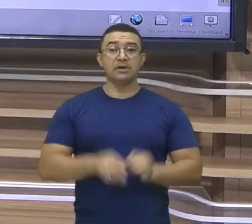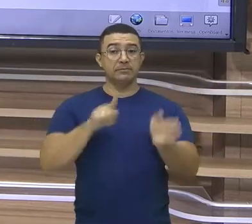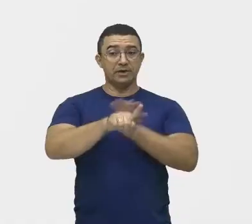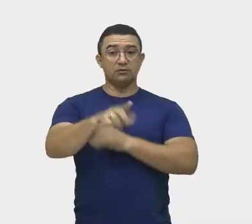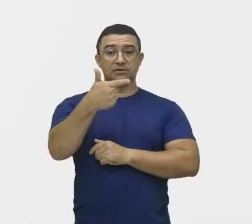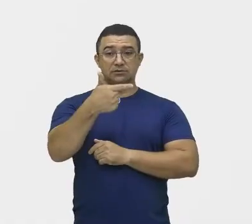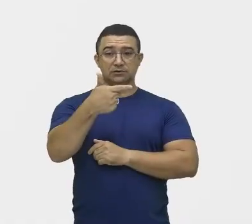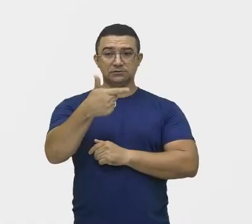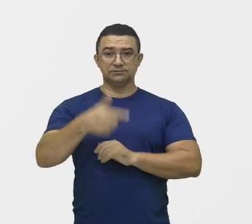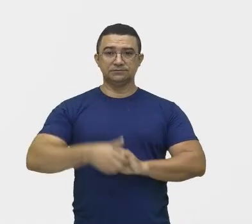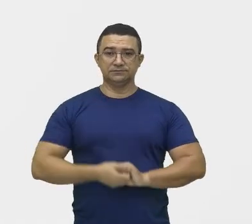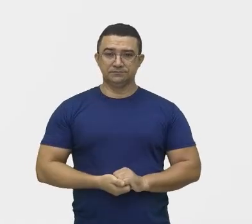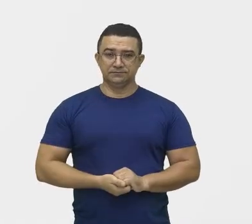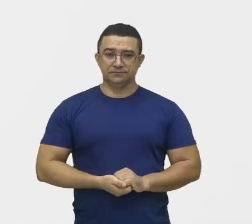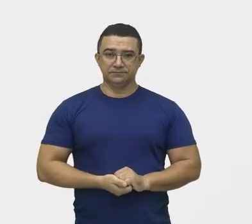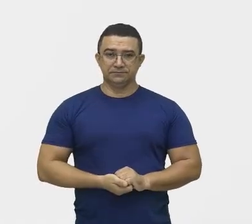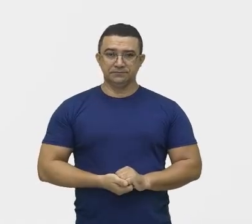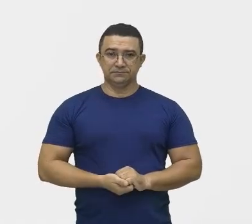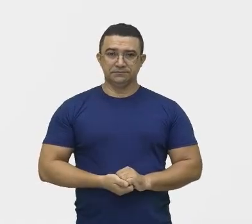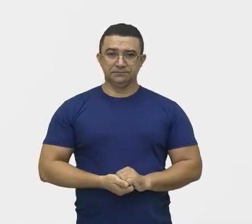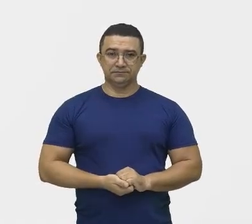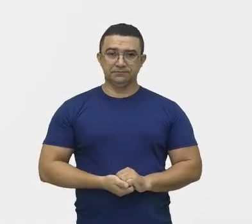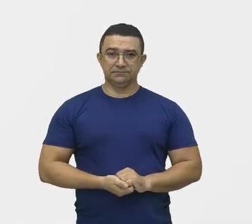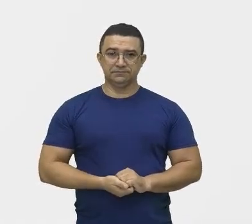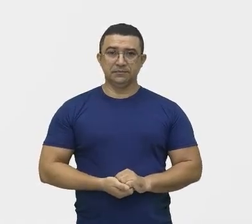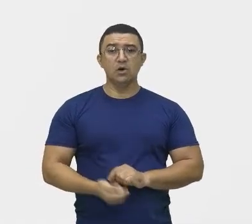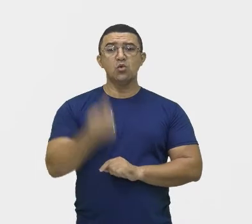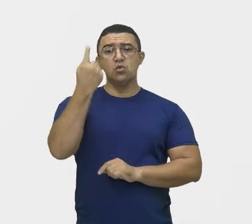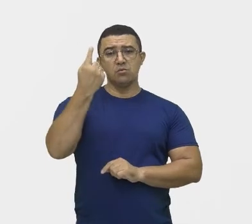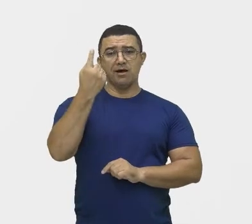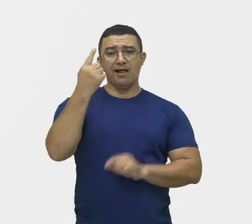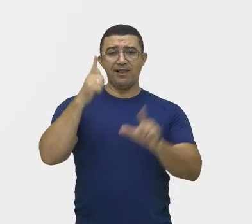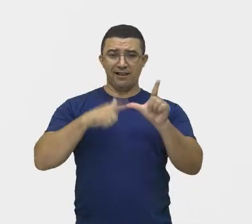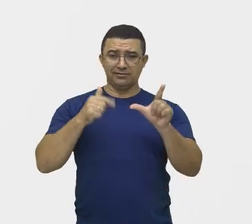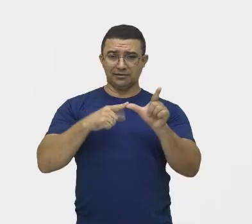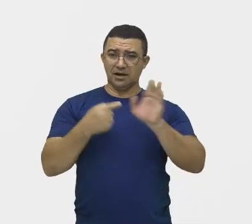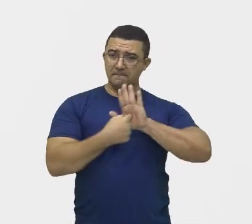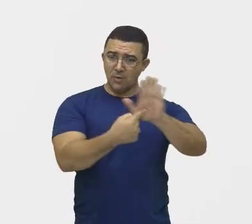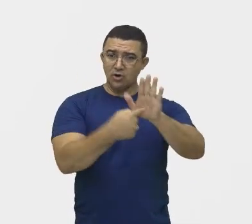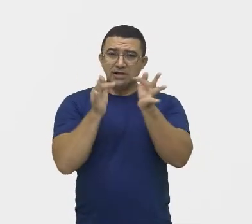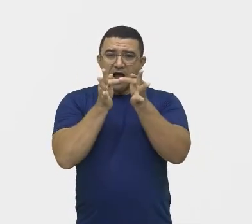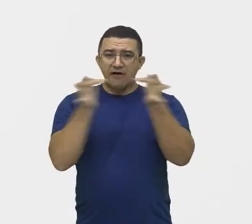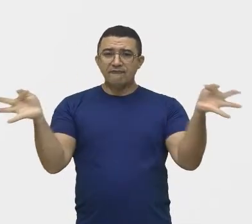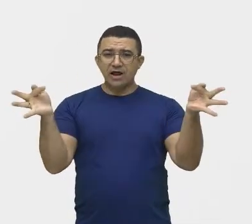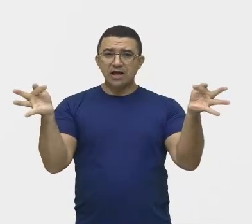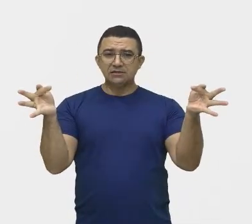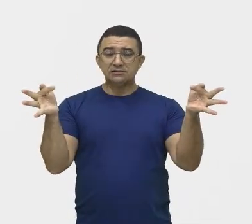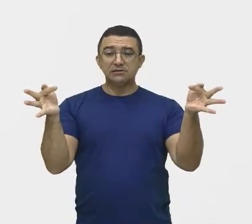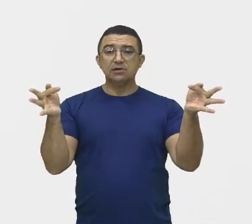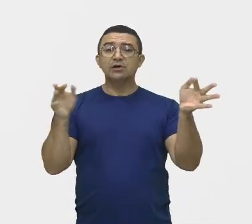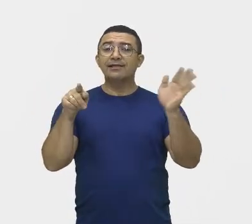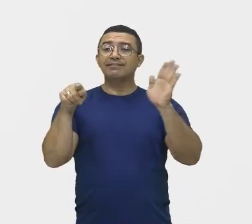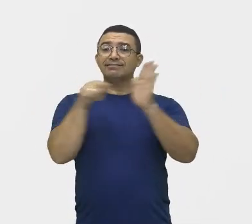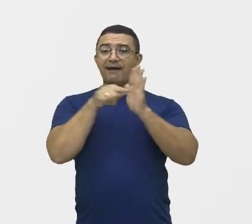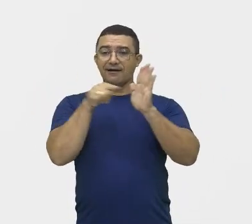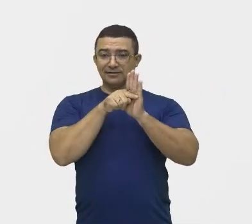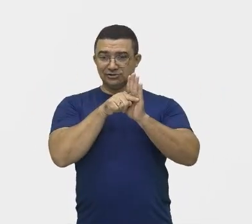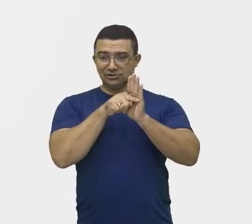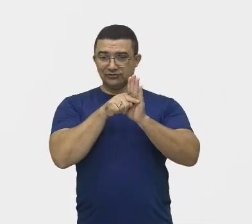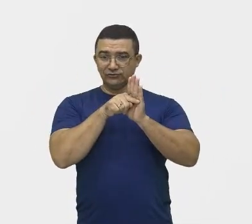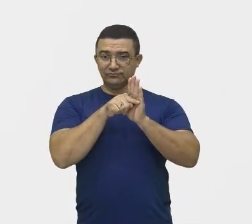questão? Na segunda questão, nós temos o seguinte. A única opção que apresenta uma frase na forma negativa agora, tá? Na